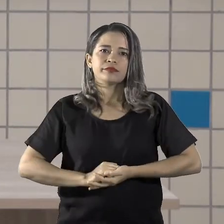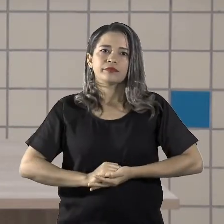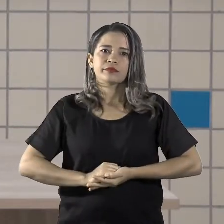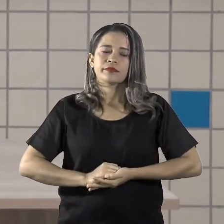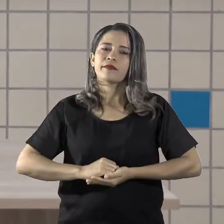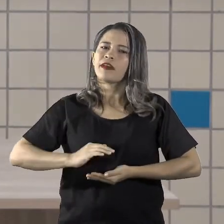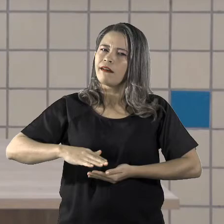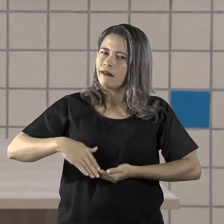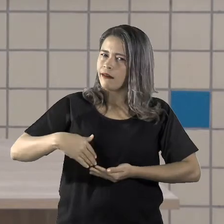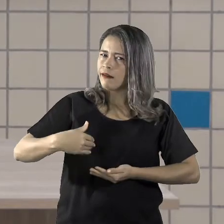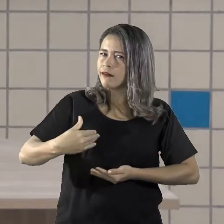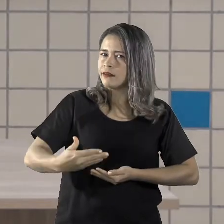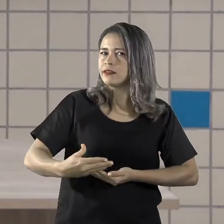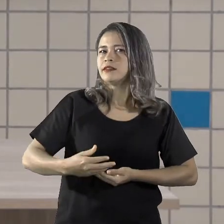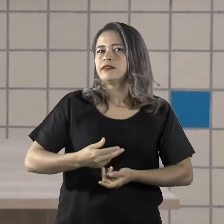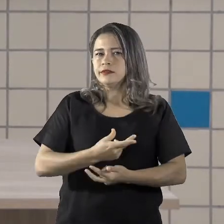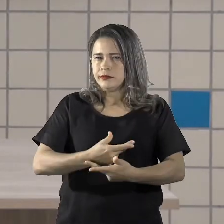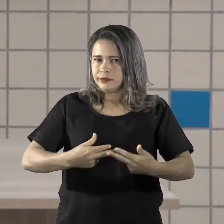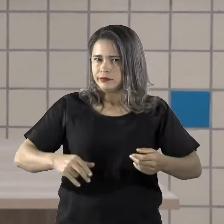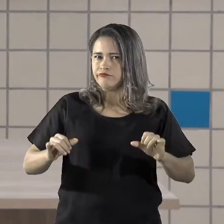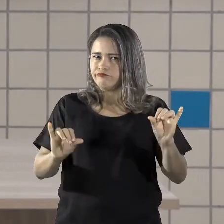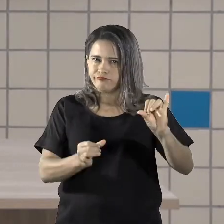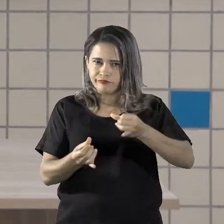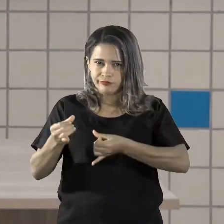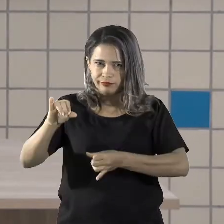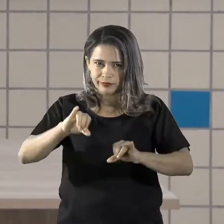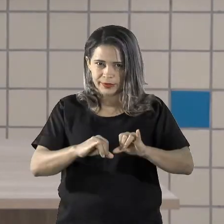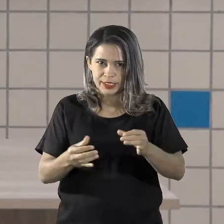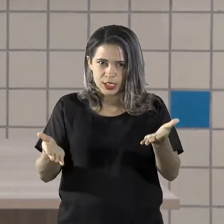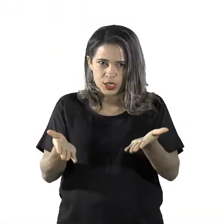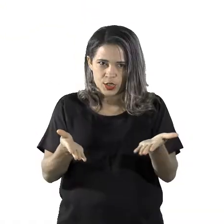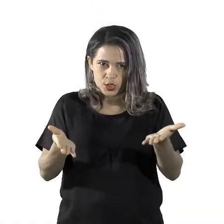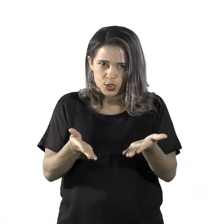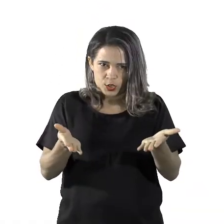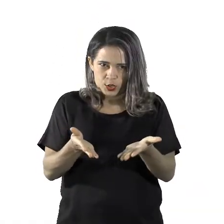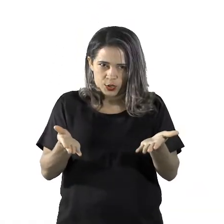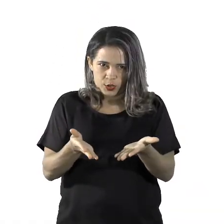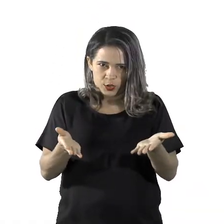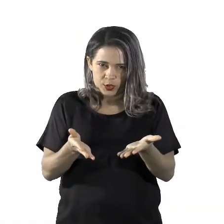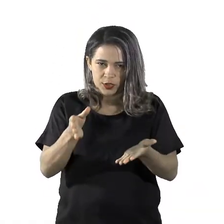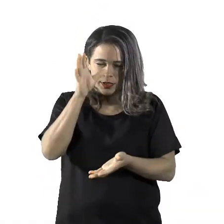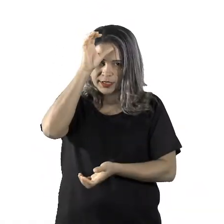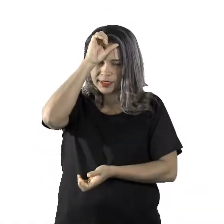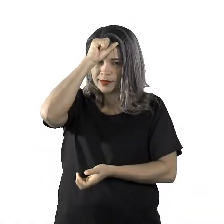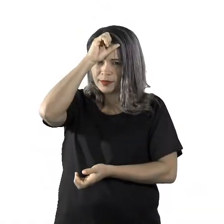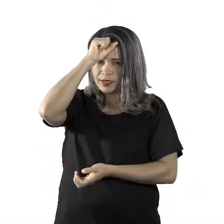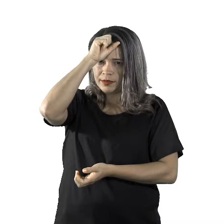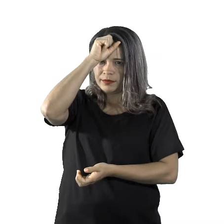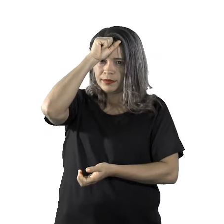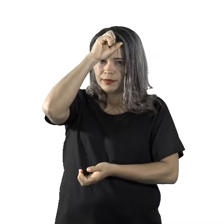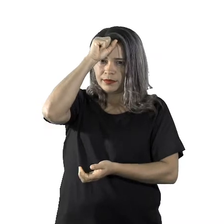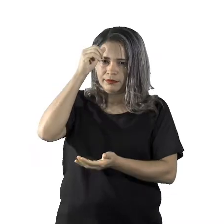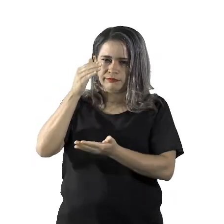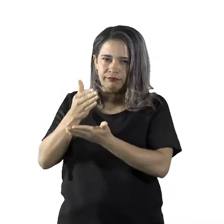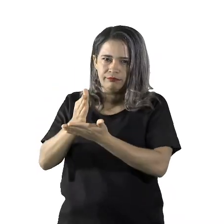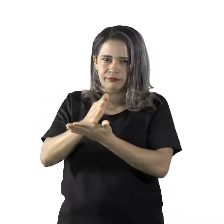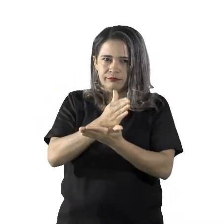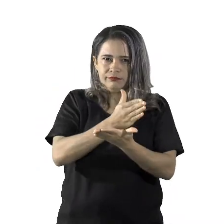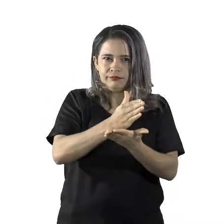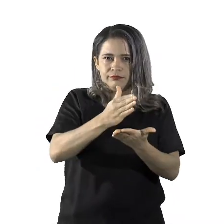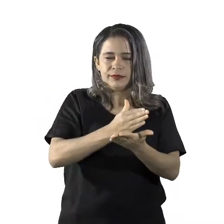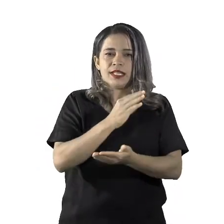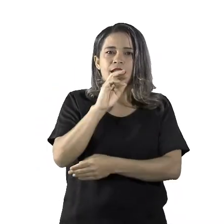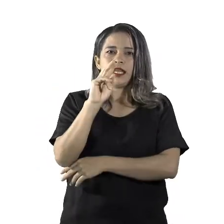Além das substâncias químicas, eu falei para vocês que hoje nessa aula nós íamos aprender um pouquinho sobre distribuição